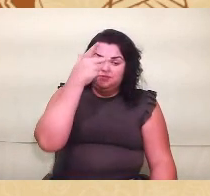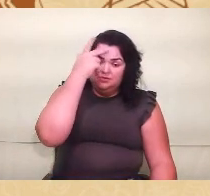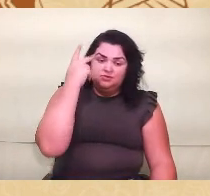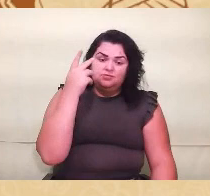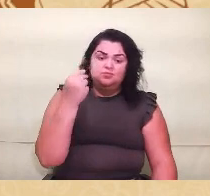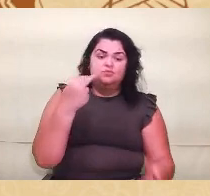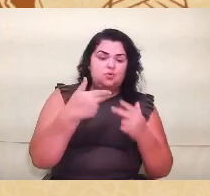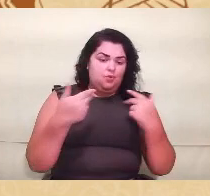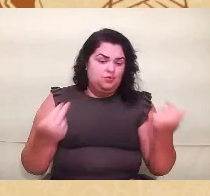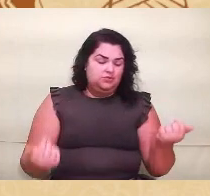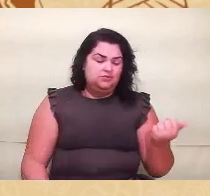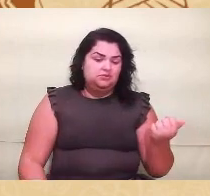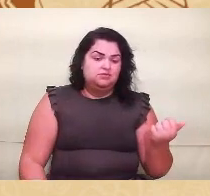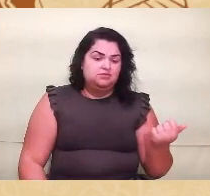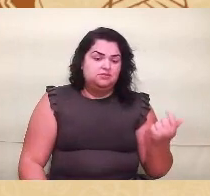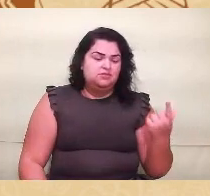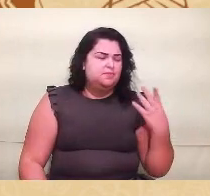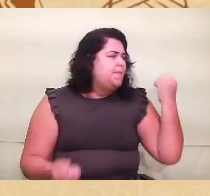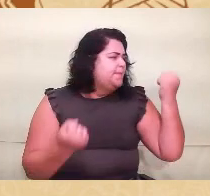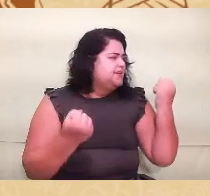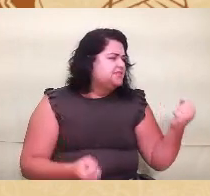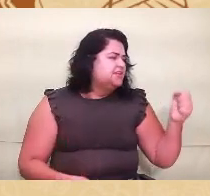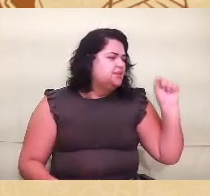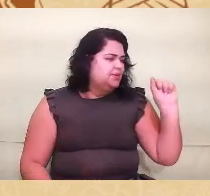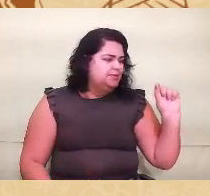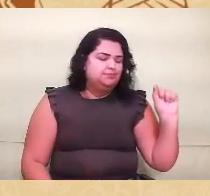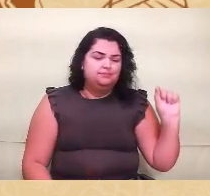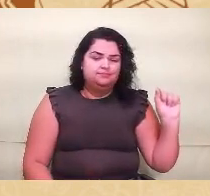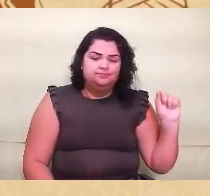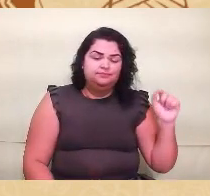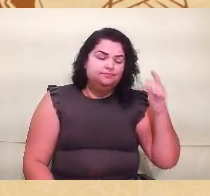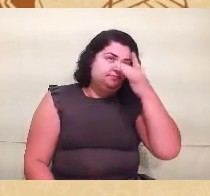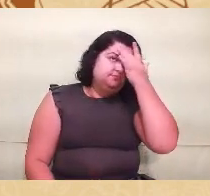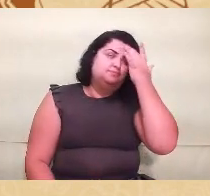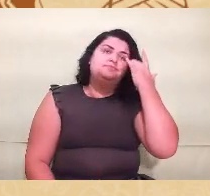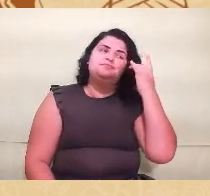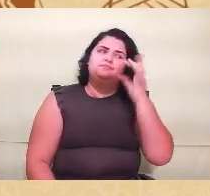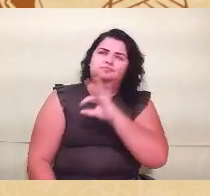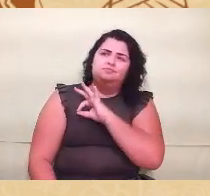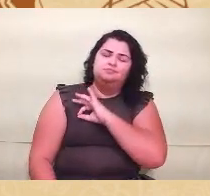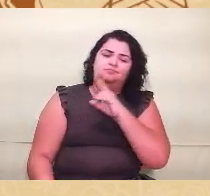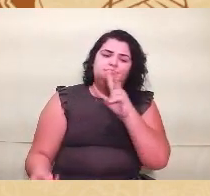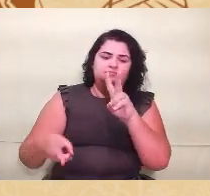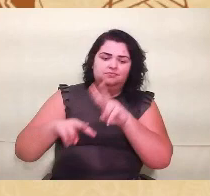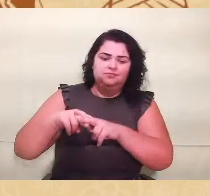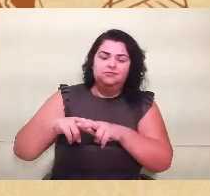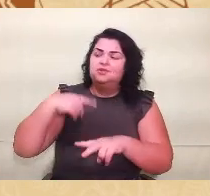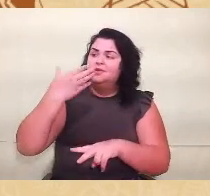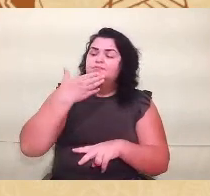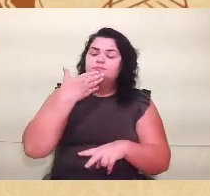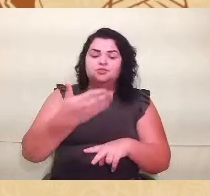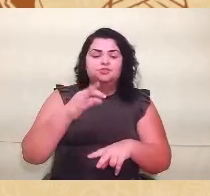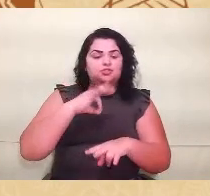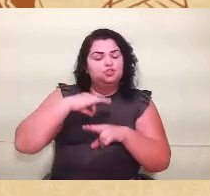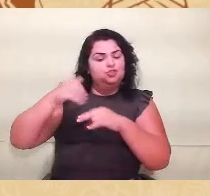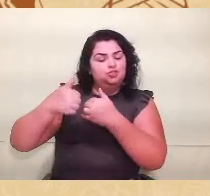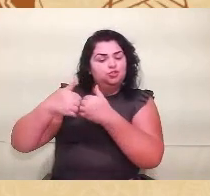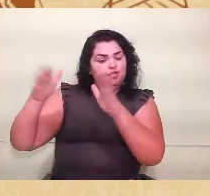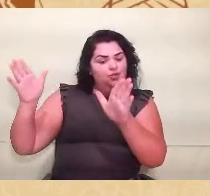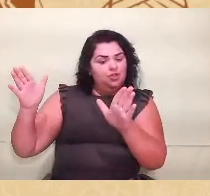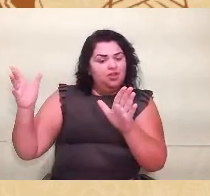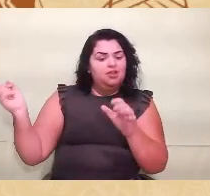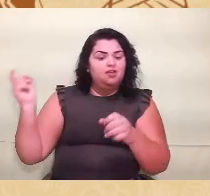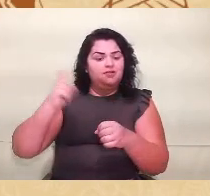muito, muito pesadas, né? Aí a polícia prendeu, eles foram pedir para a polícia soltar, para eles voltarem, eles